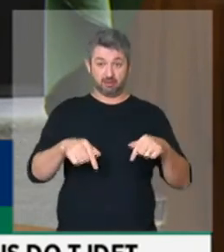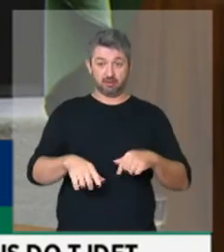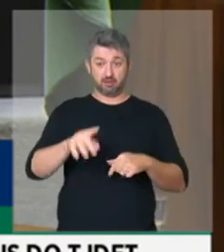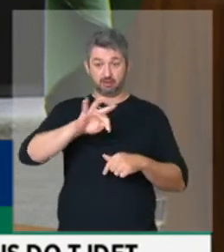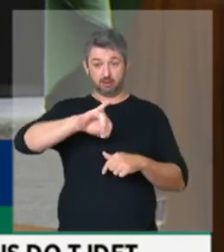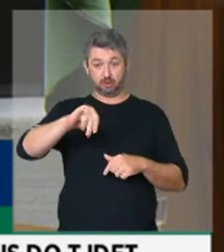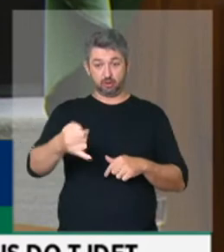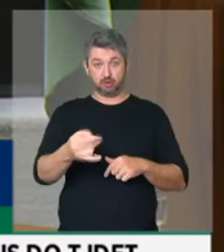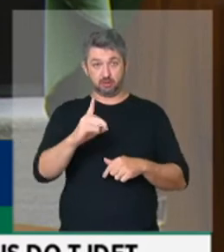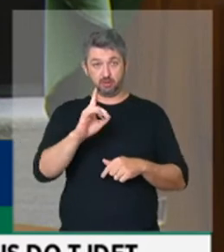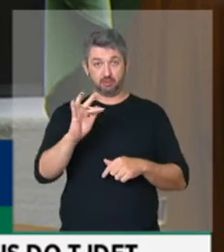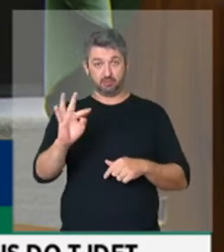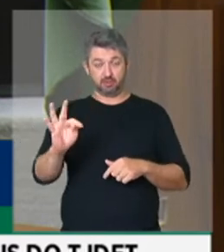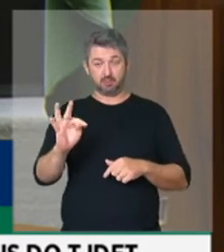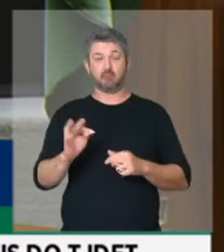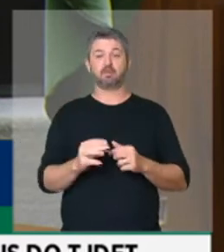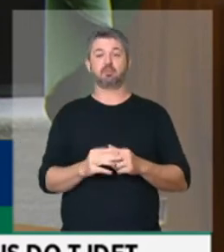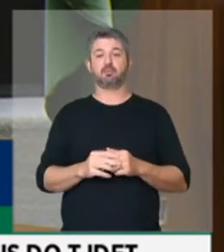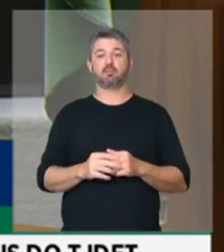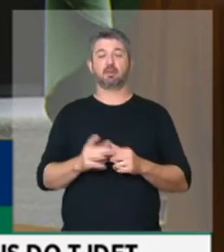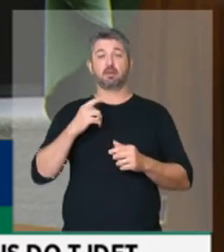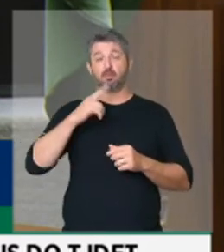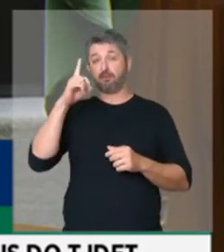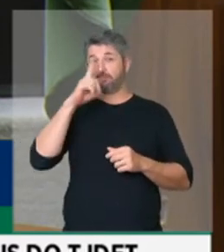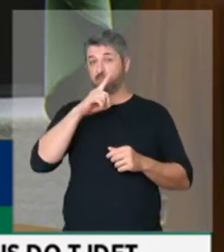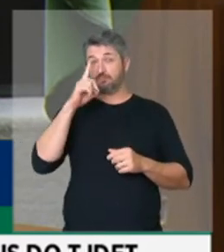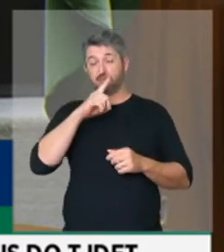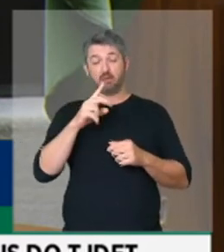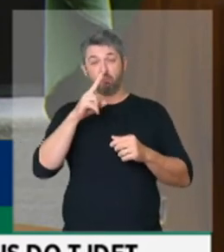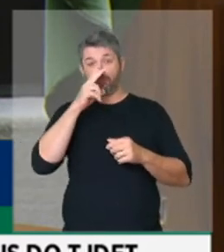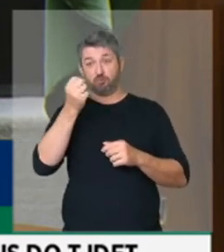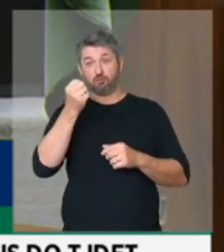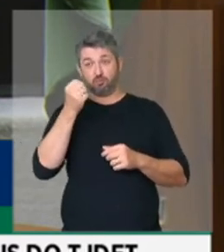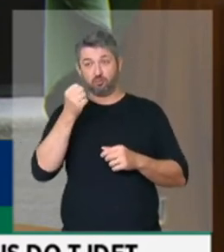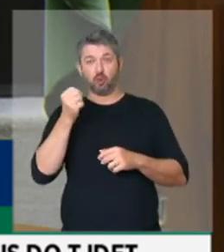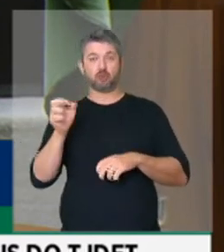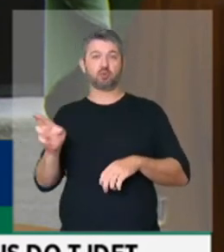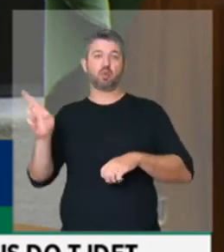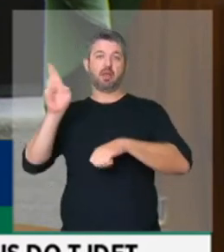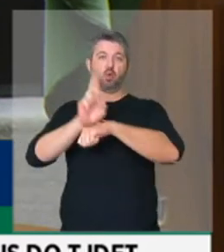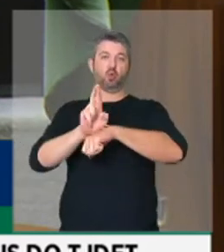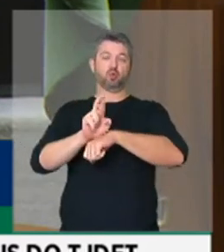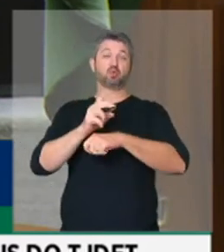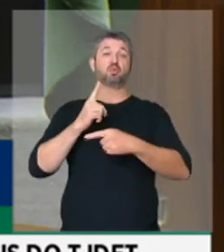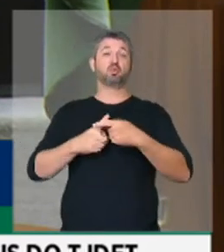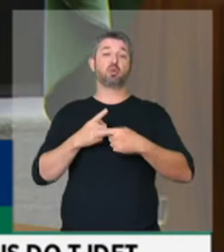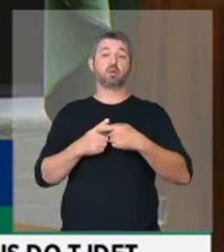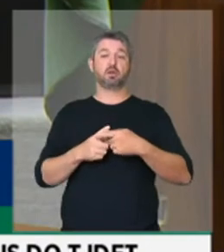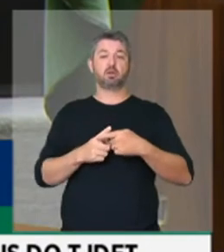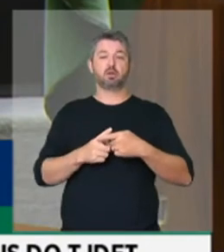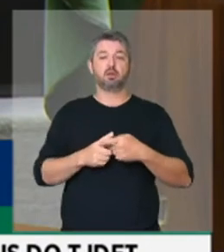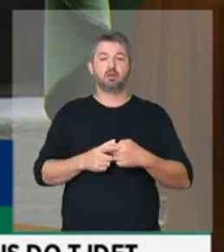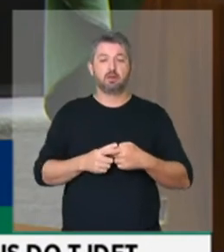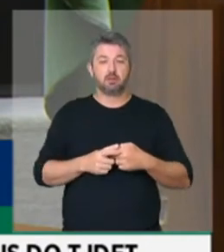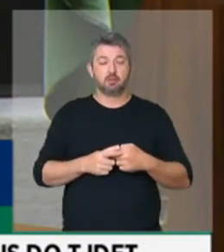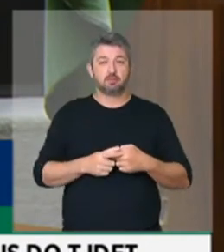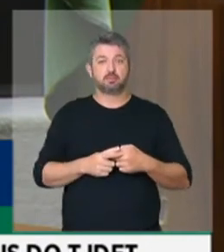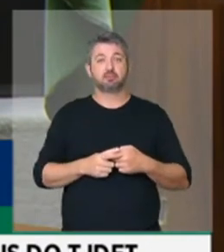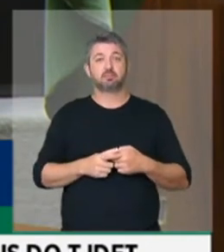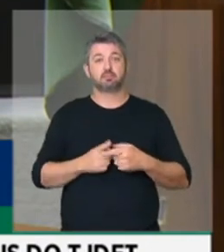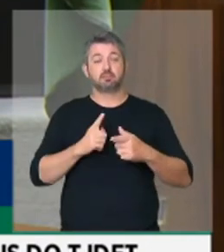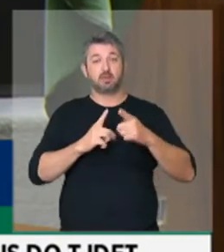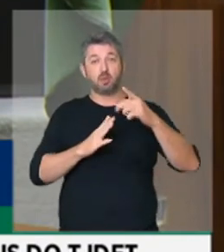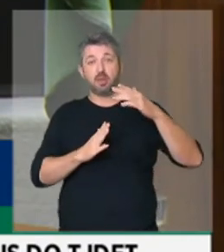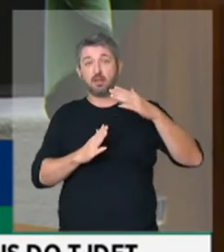Justiça do Distrito Federal, um gargalo na turma recursal, porque contamos com um número que é o número